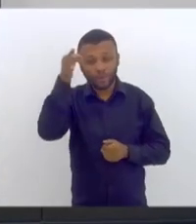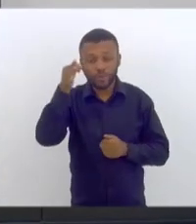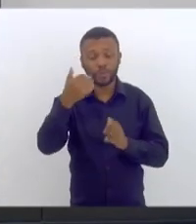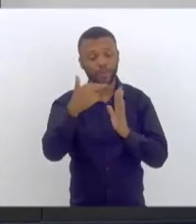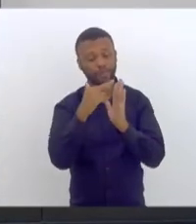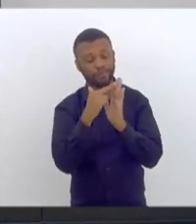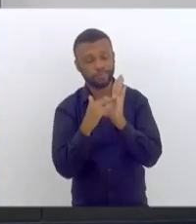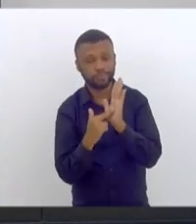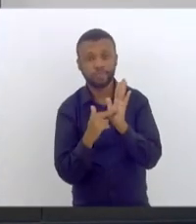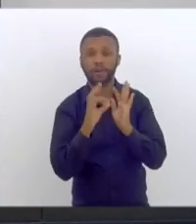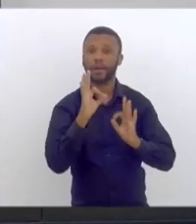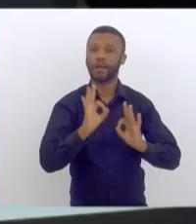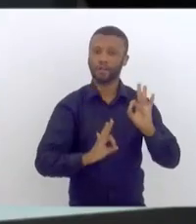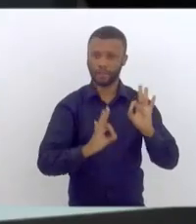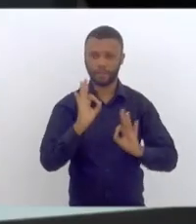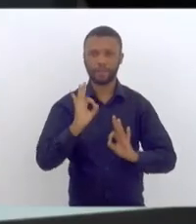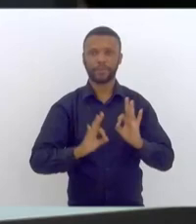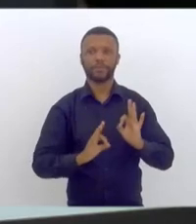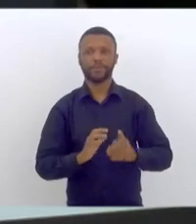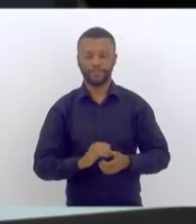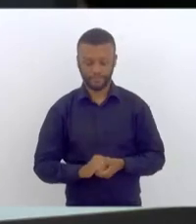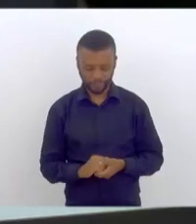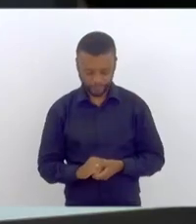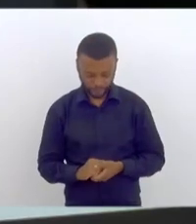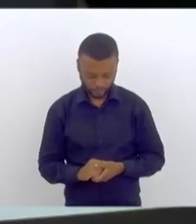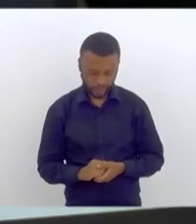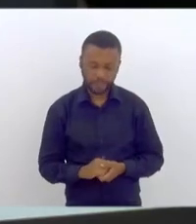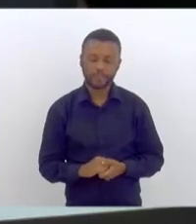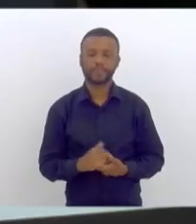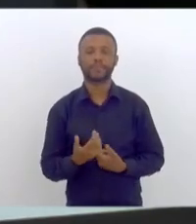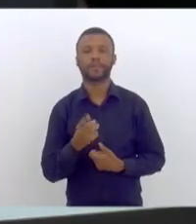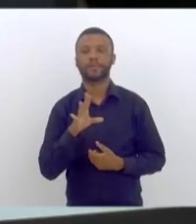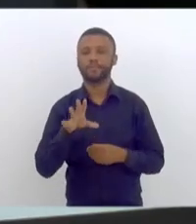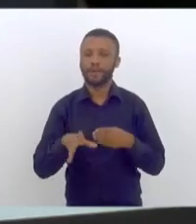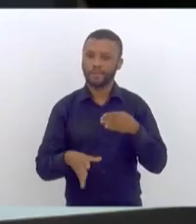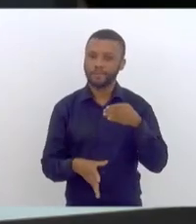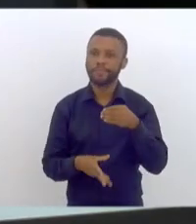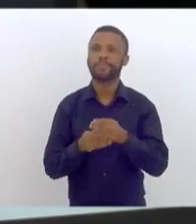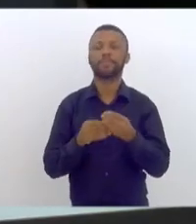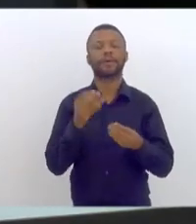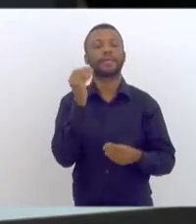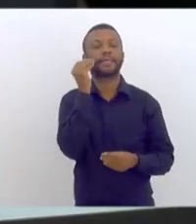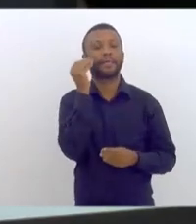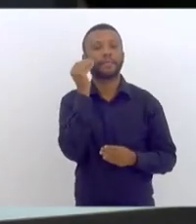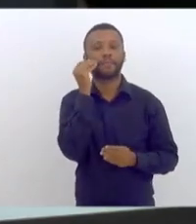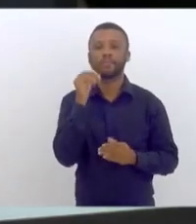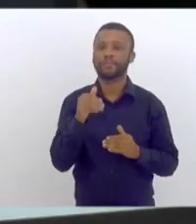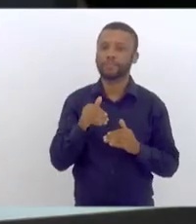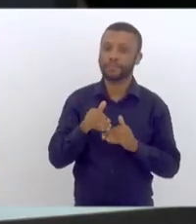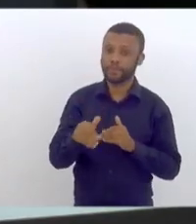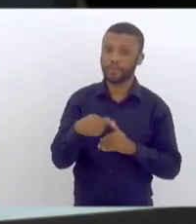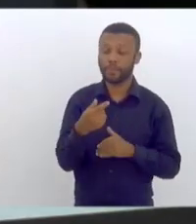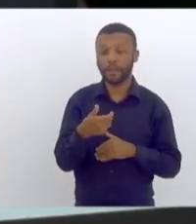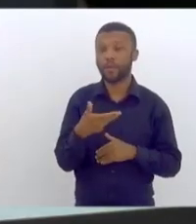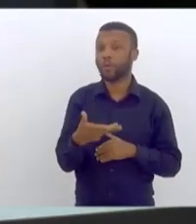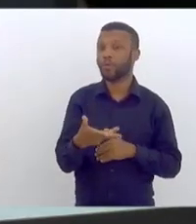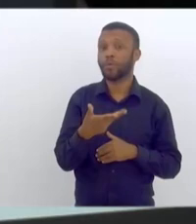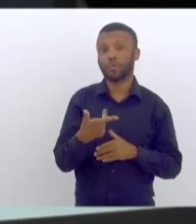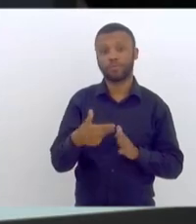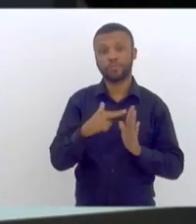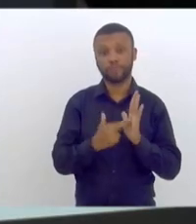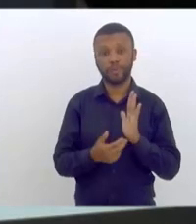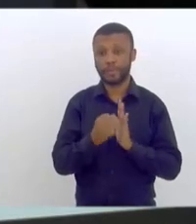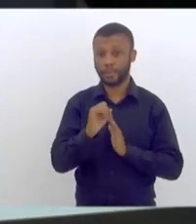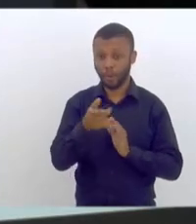Então é só uma observação com relação a essa essa previsão a gente vai precisar correr para regulamentar senão não vai poder